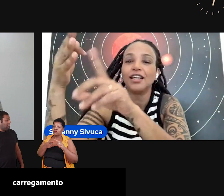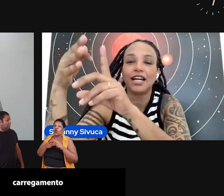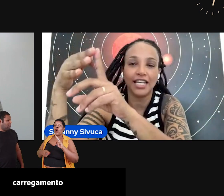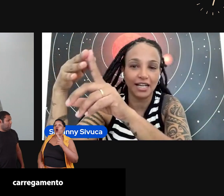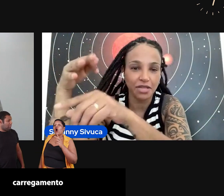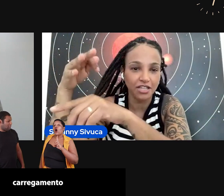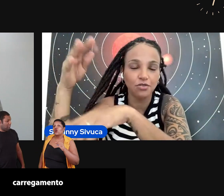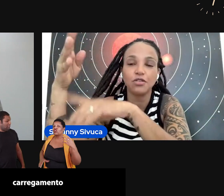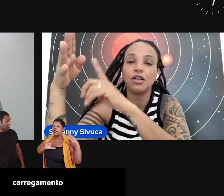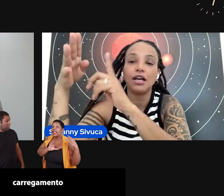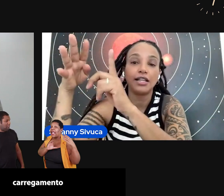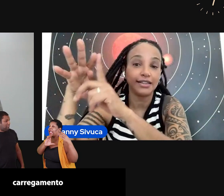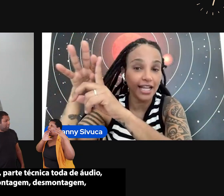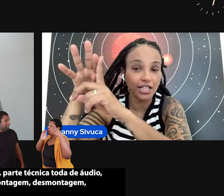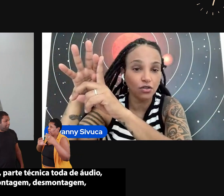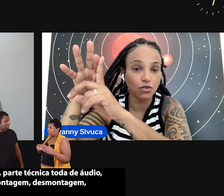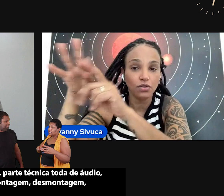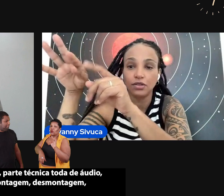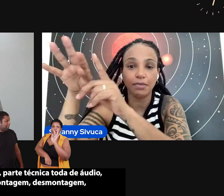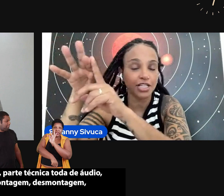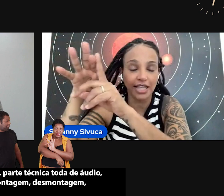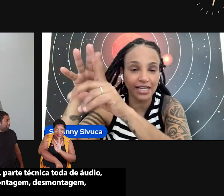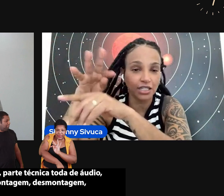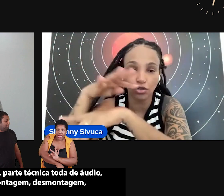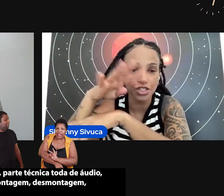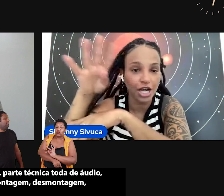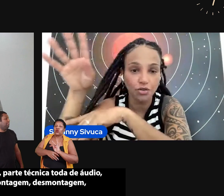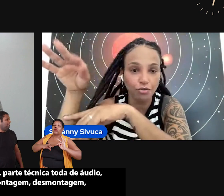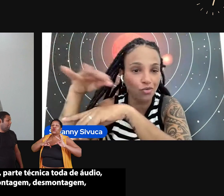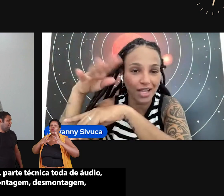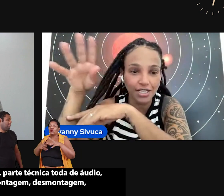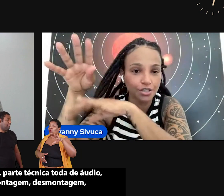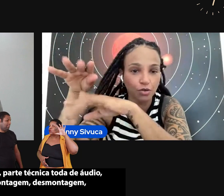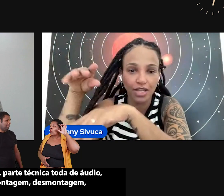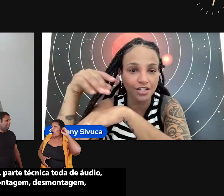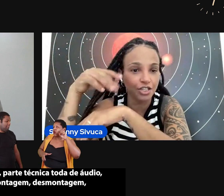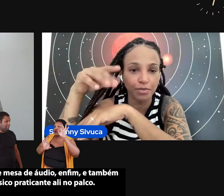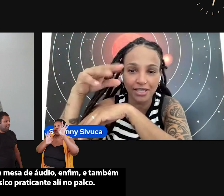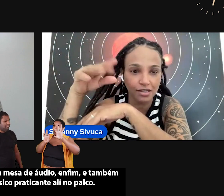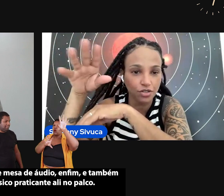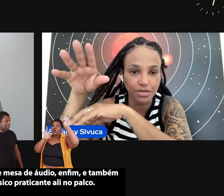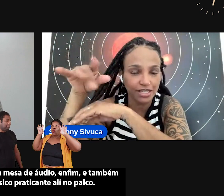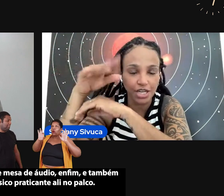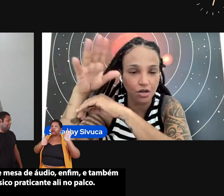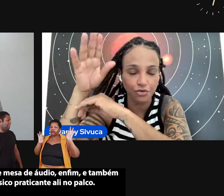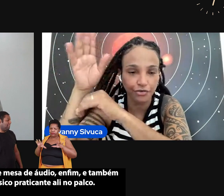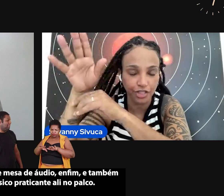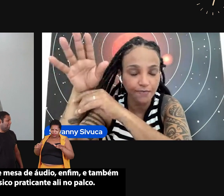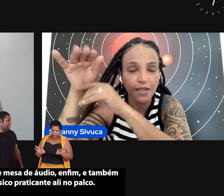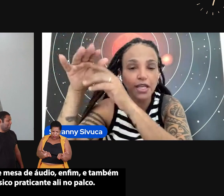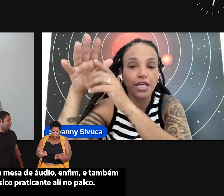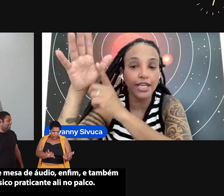hold, carregamento, técnico, parte técnica toda de áudio, montagem, desmontagem, operação de mesa de